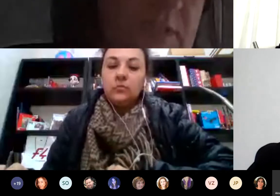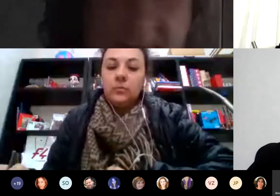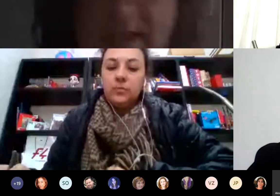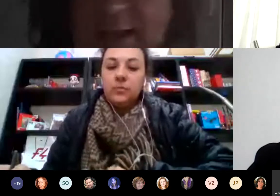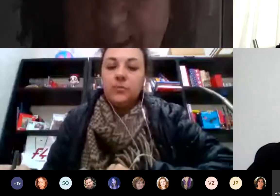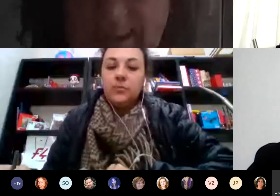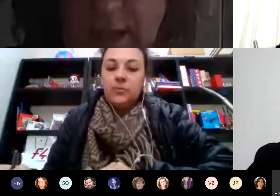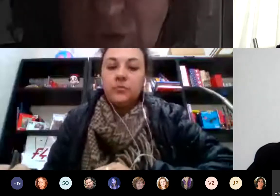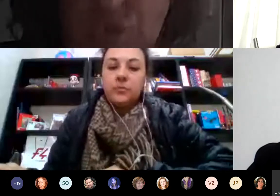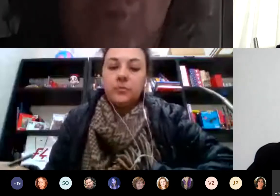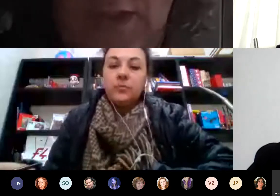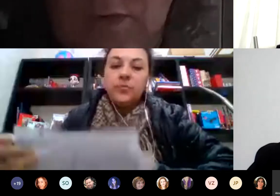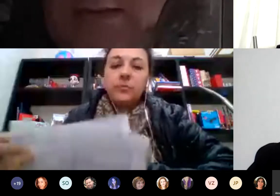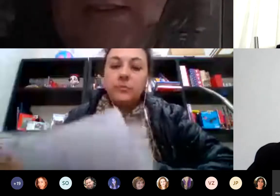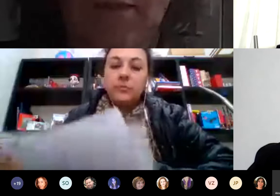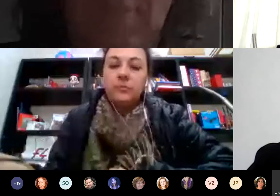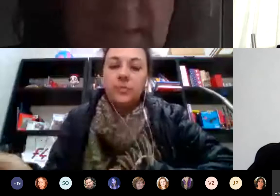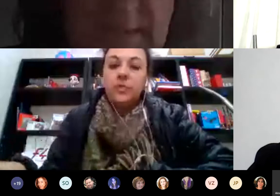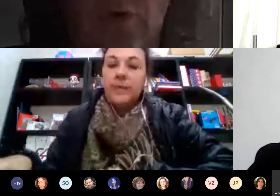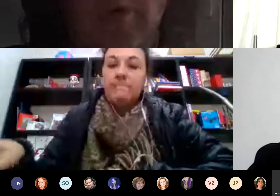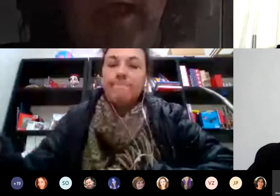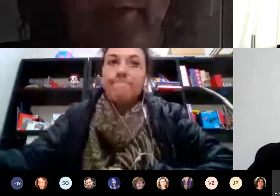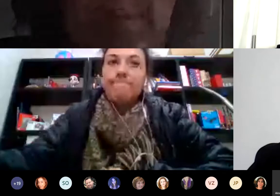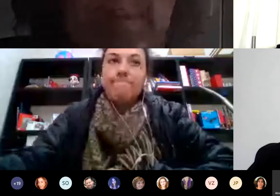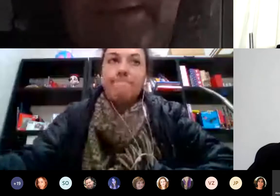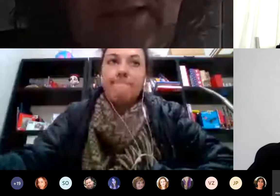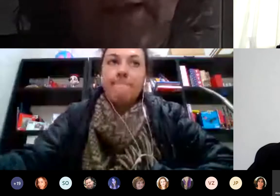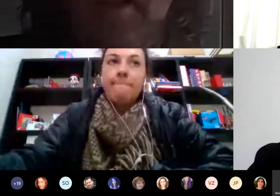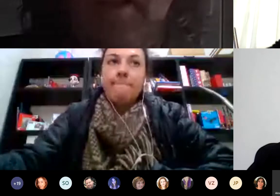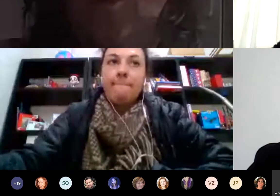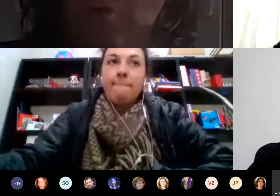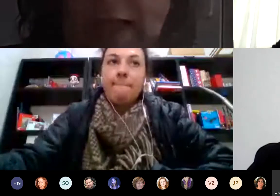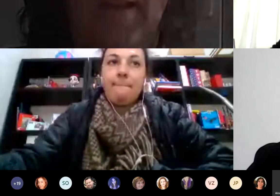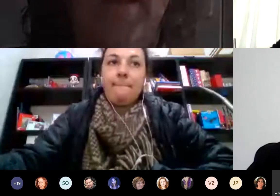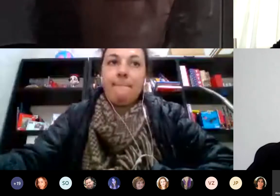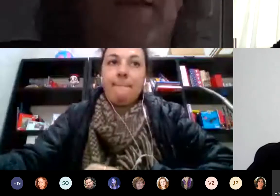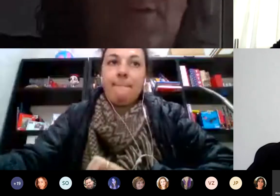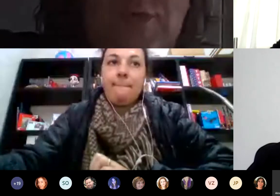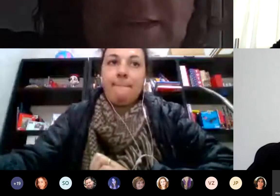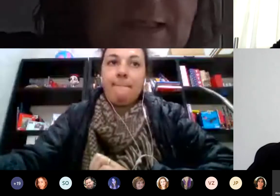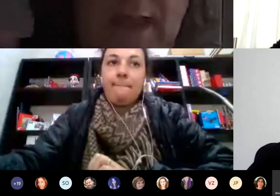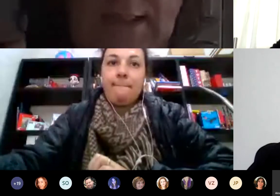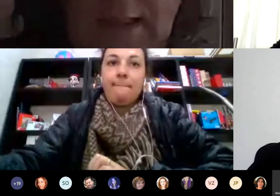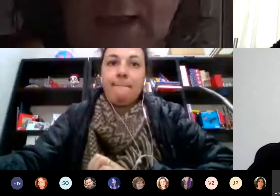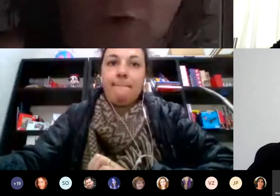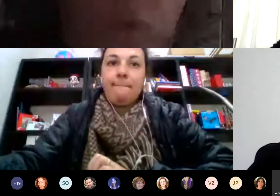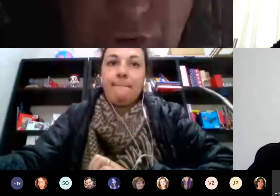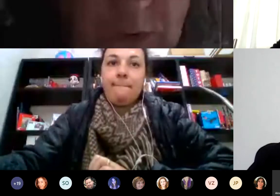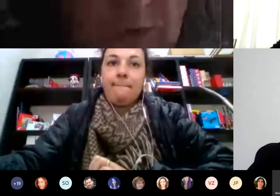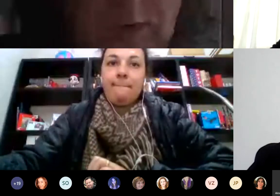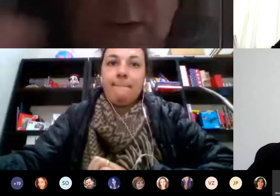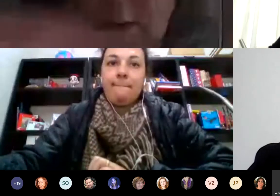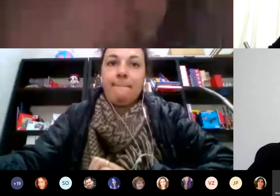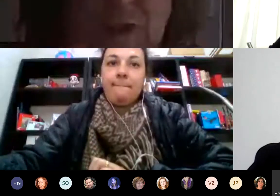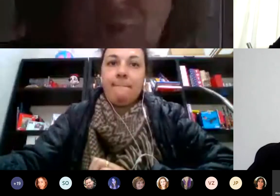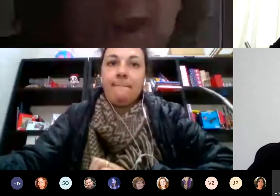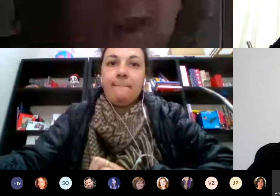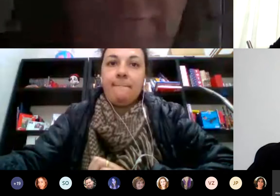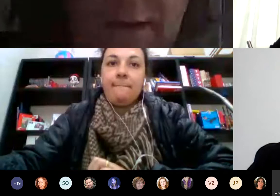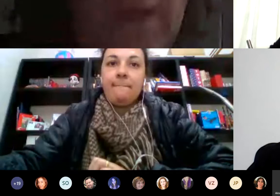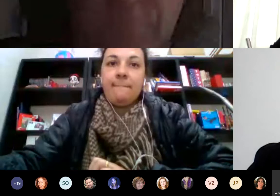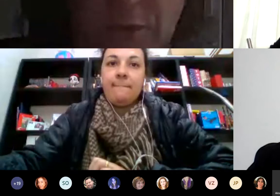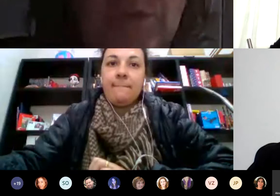Obviamente, o cientista ajuda a nos entender, mas se eu quero escutar a mudança climática hoje em